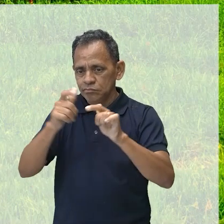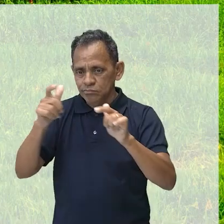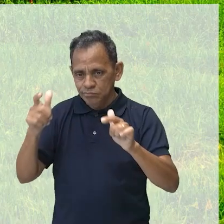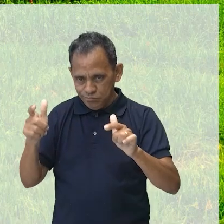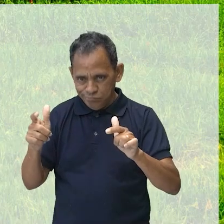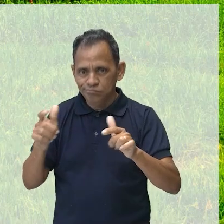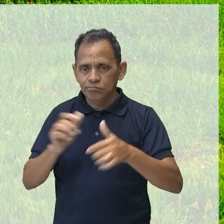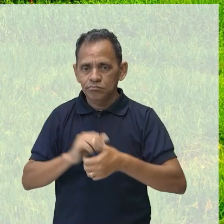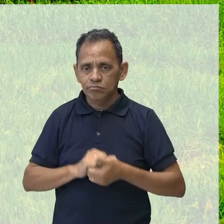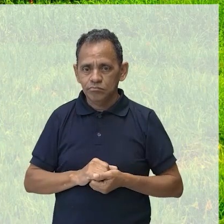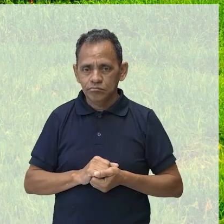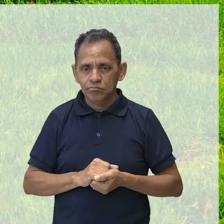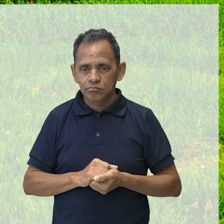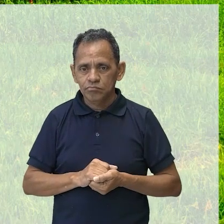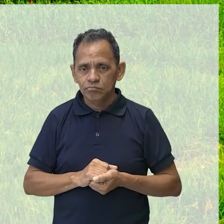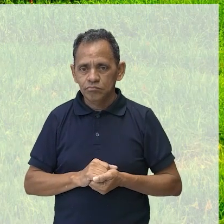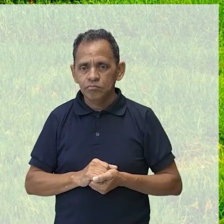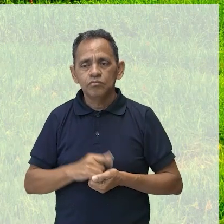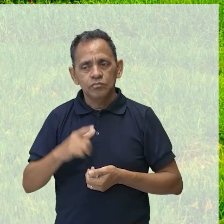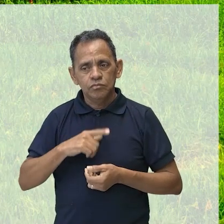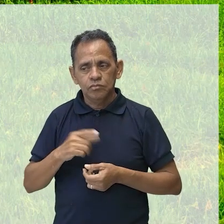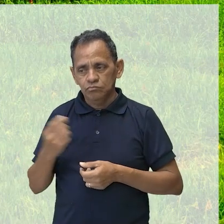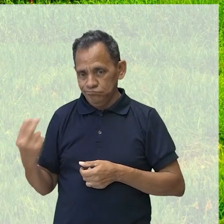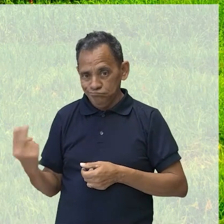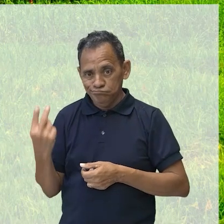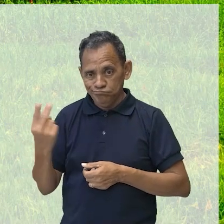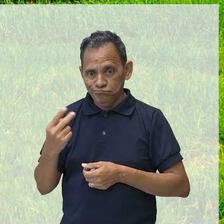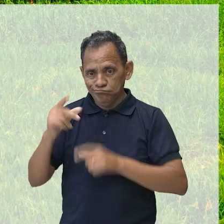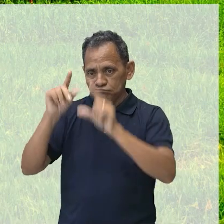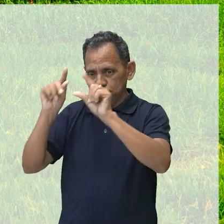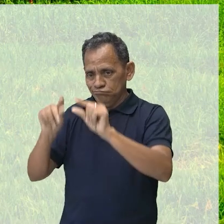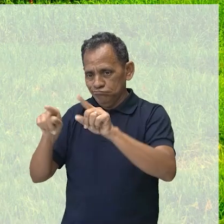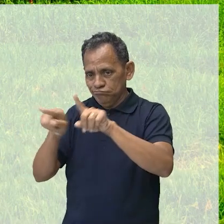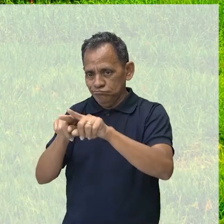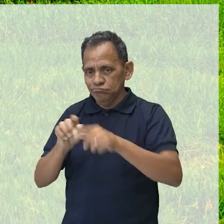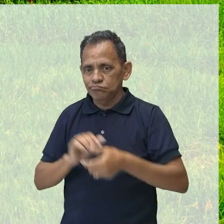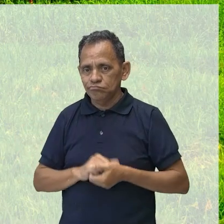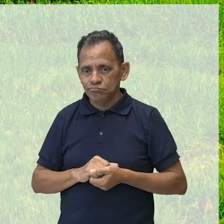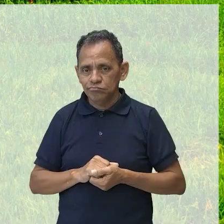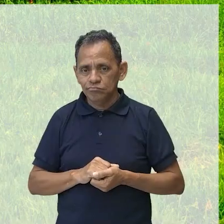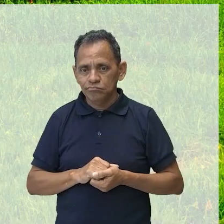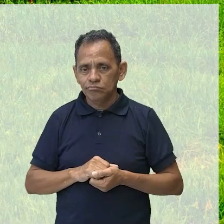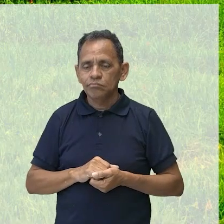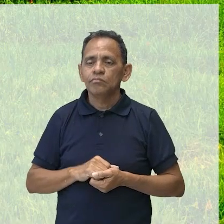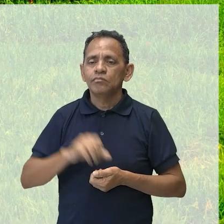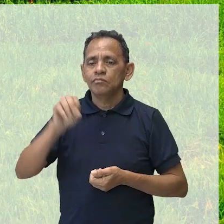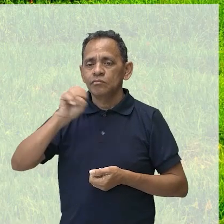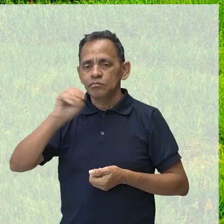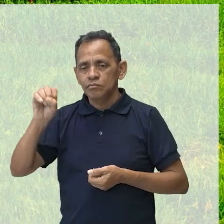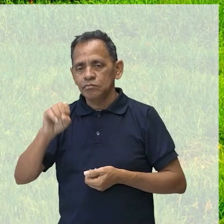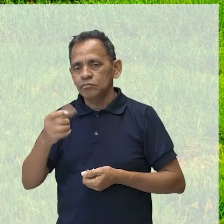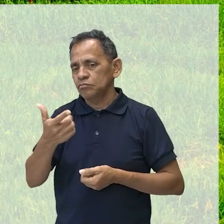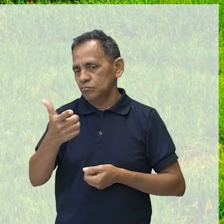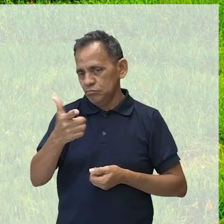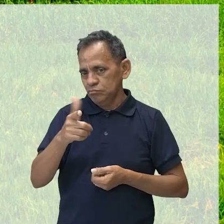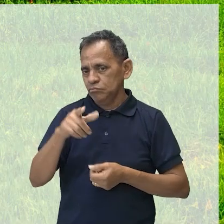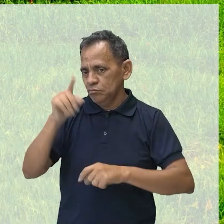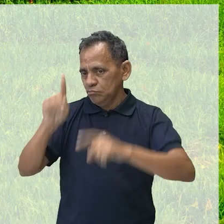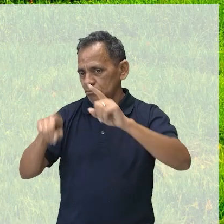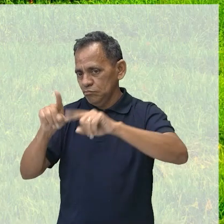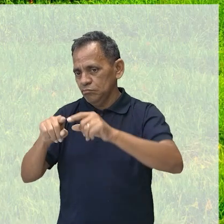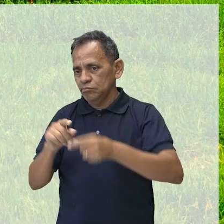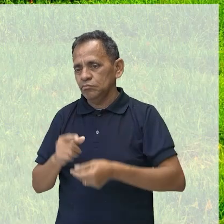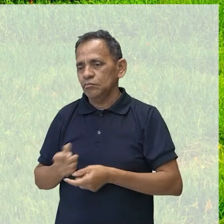produto ele começa a ter um valor mais baixo. Porém, se é raridade, tende a aumentar aquele valor. Então, isso